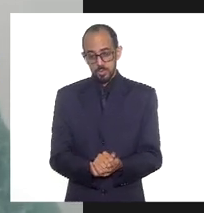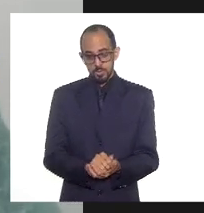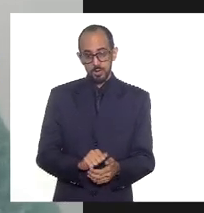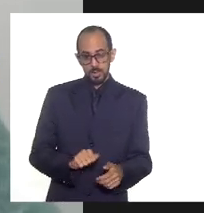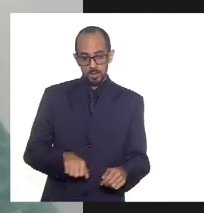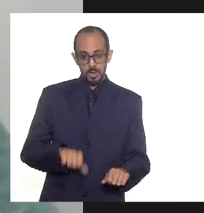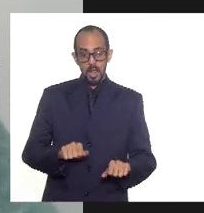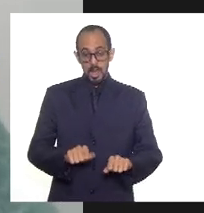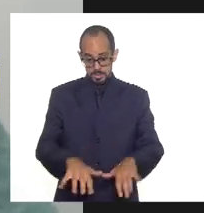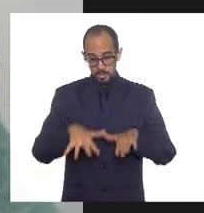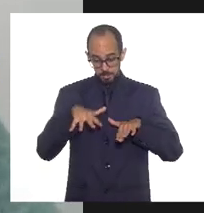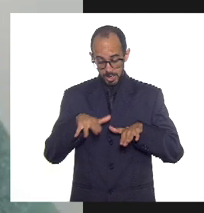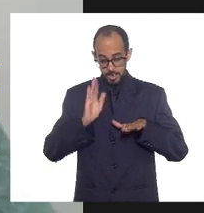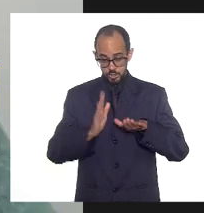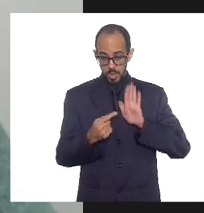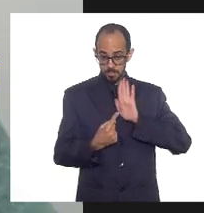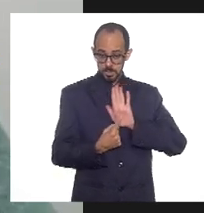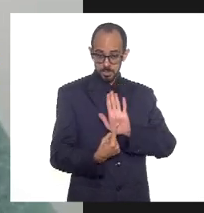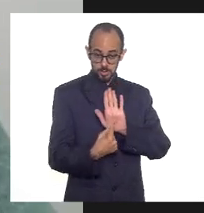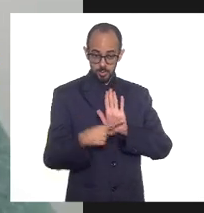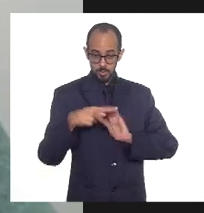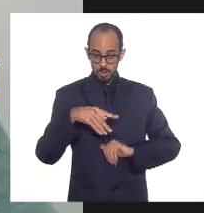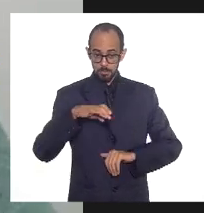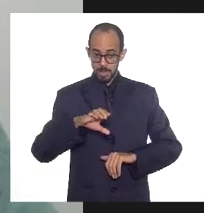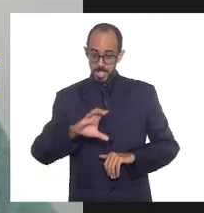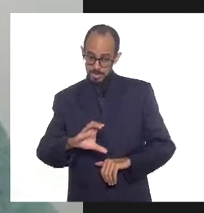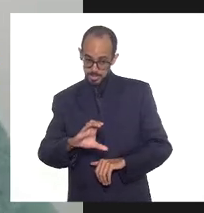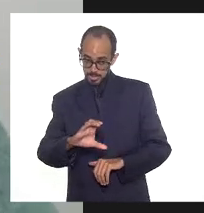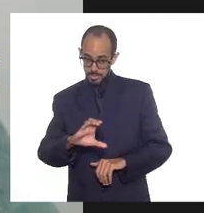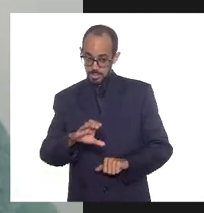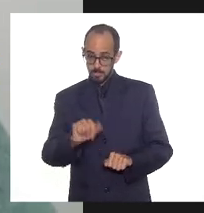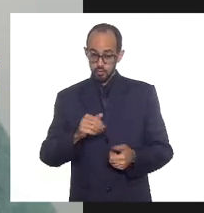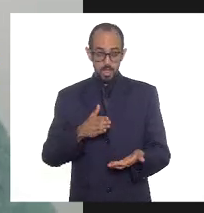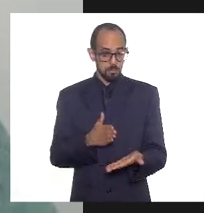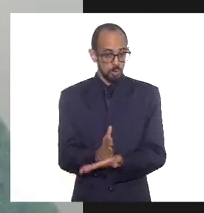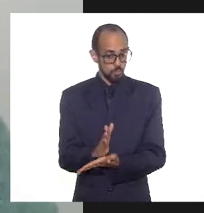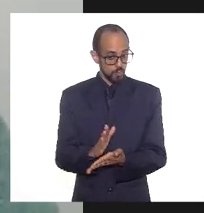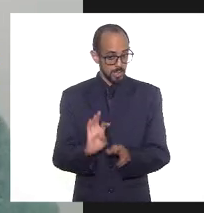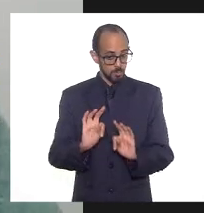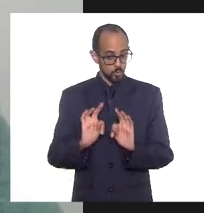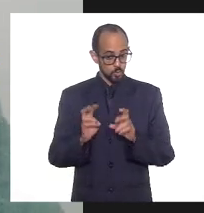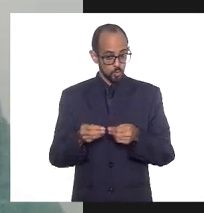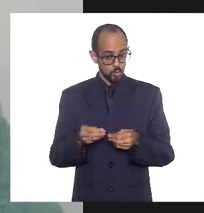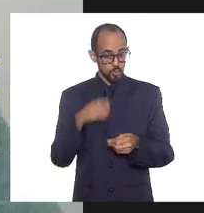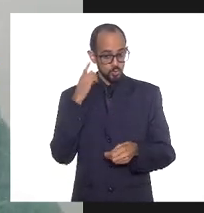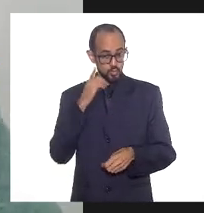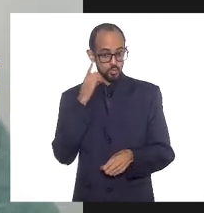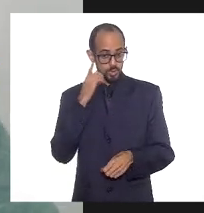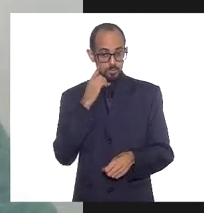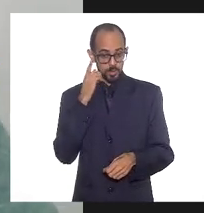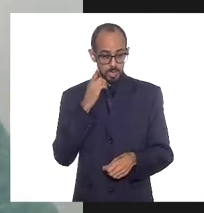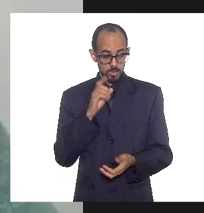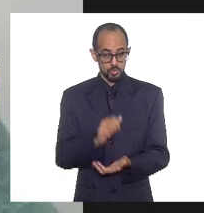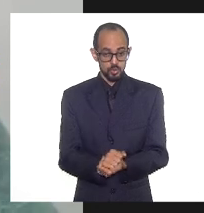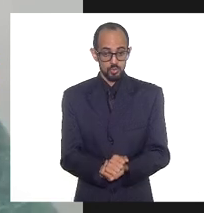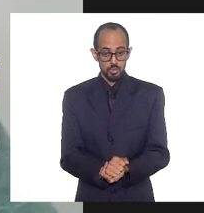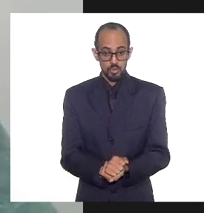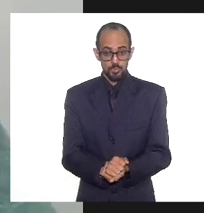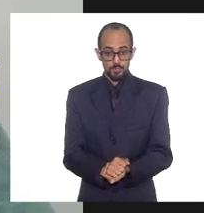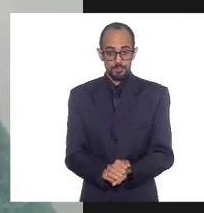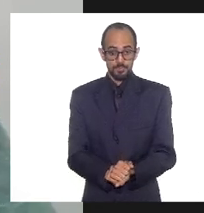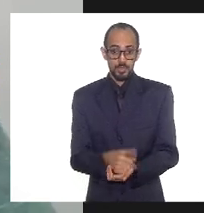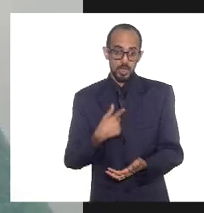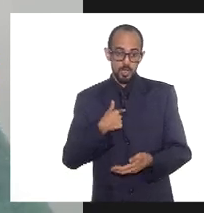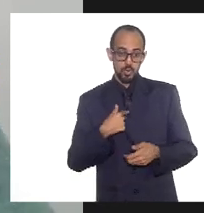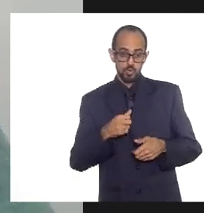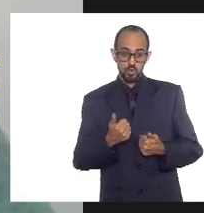uma PEC que foi votada e aprovada por unanimidade de todos os parlamentares, uma PEC. Eu sou coautor,